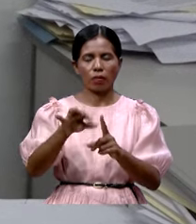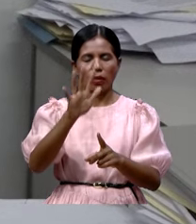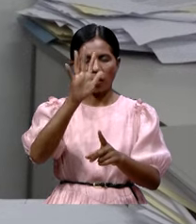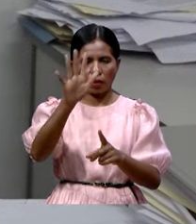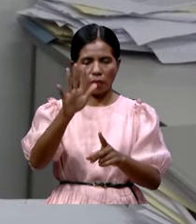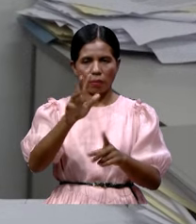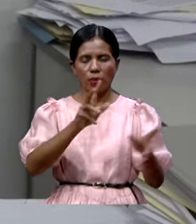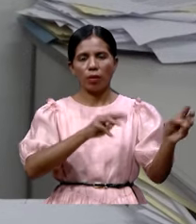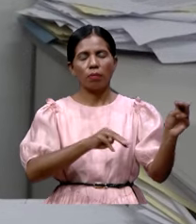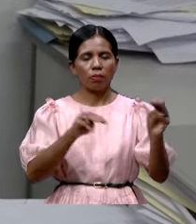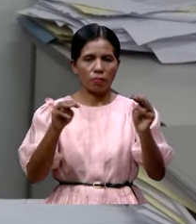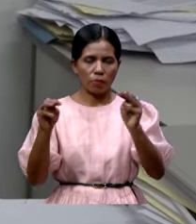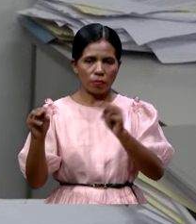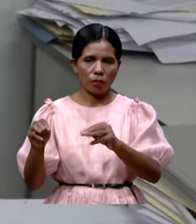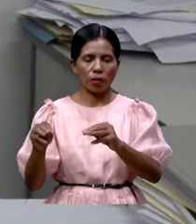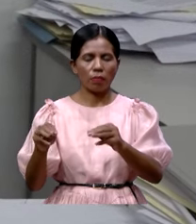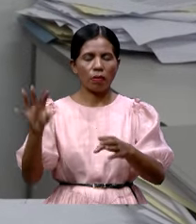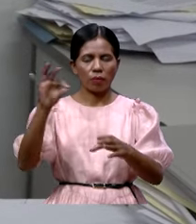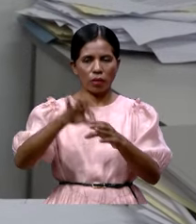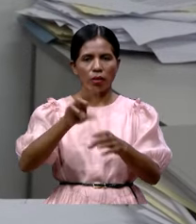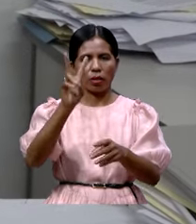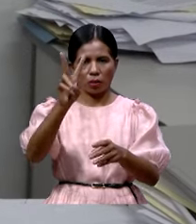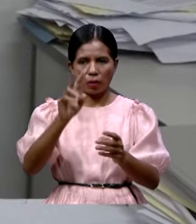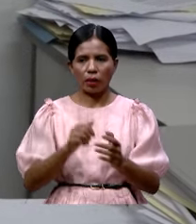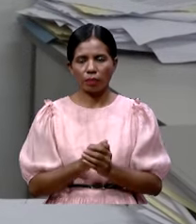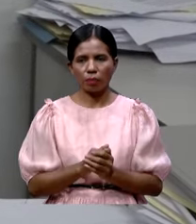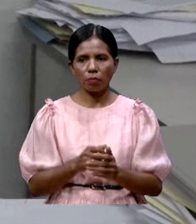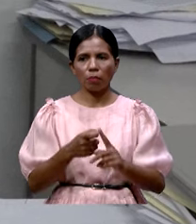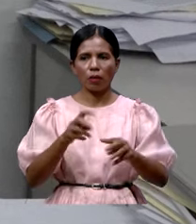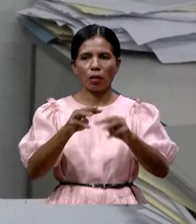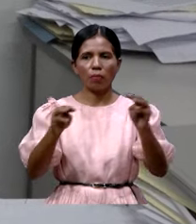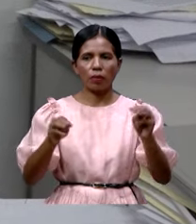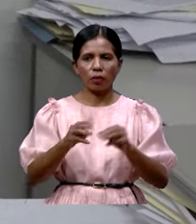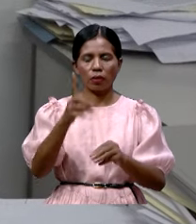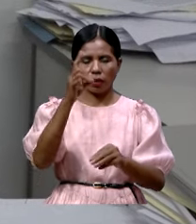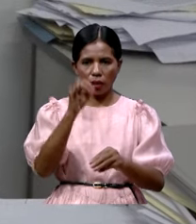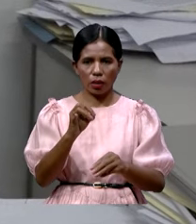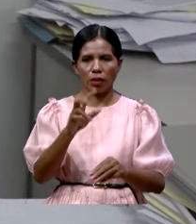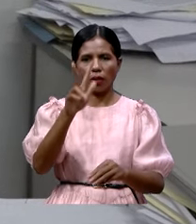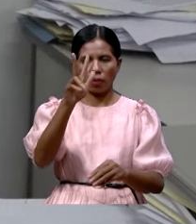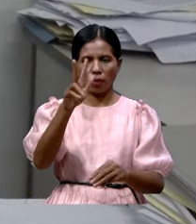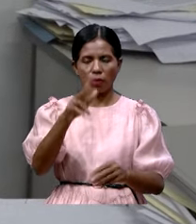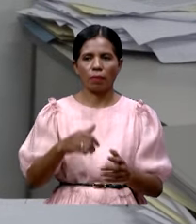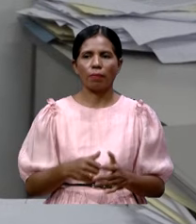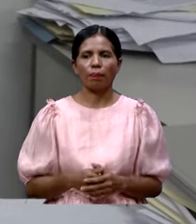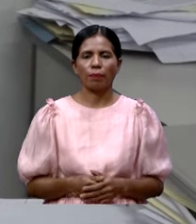ronda. Lima deve avança para a segunda ronda, mas o Rússi município de Linha Tolo, nega,